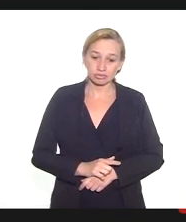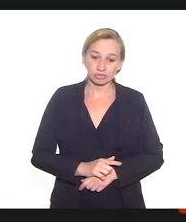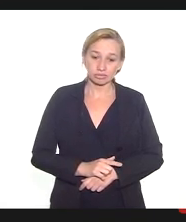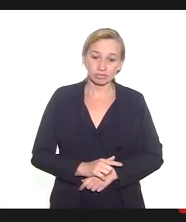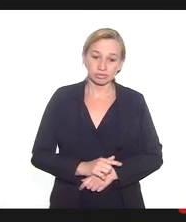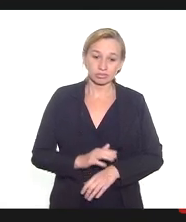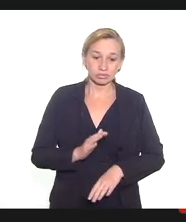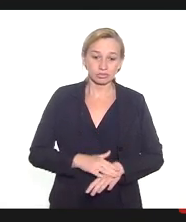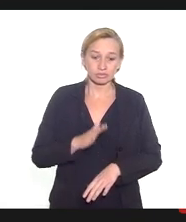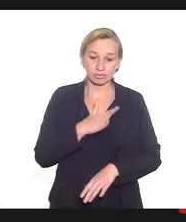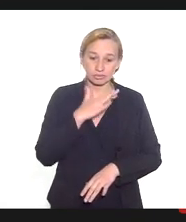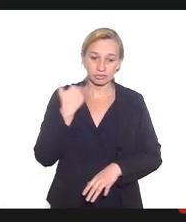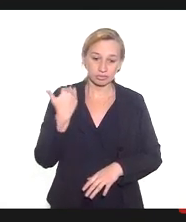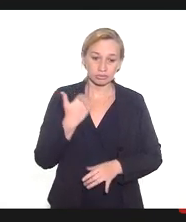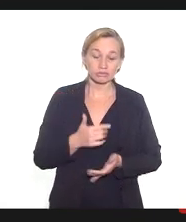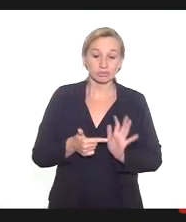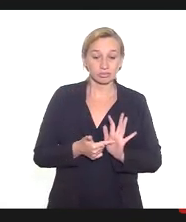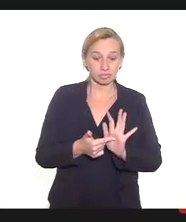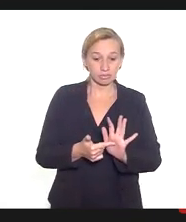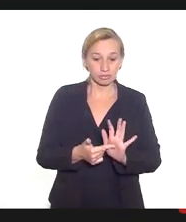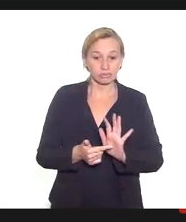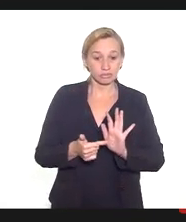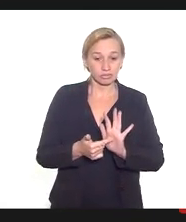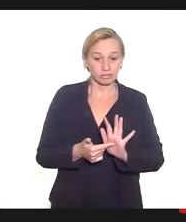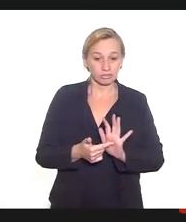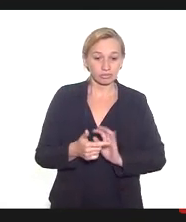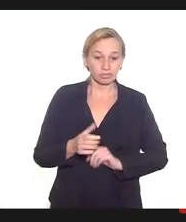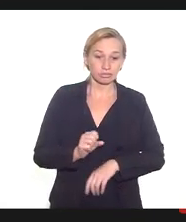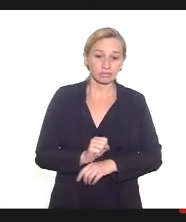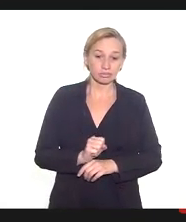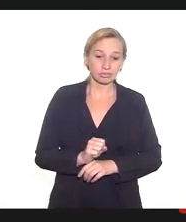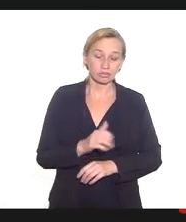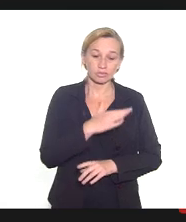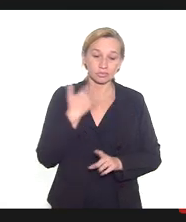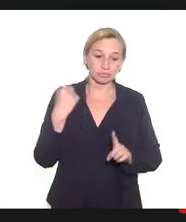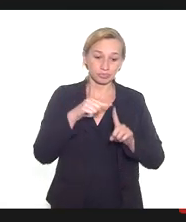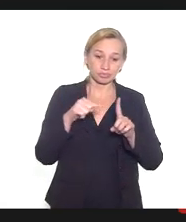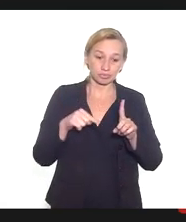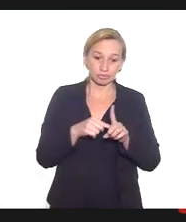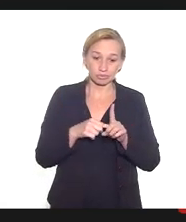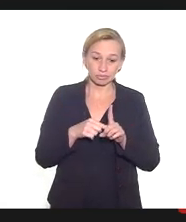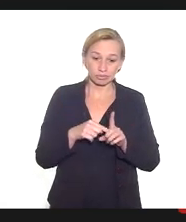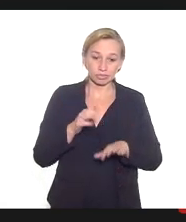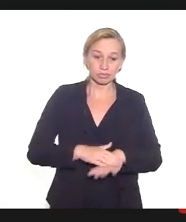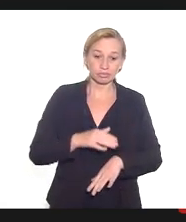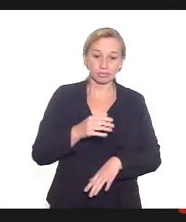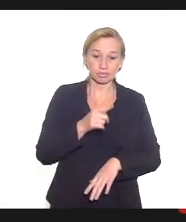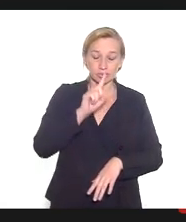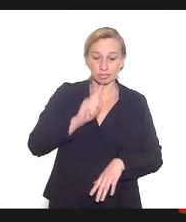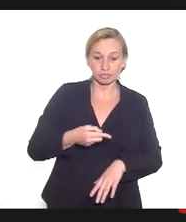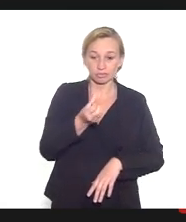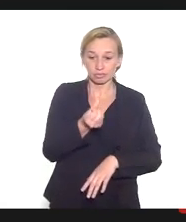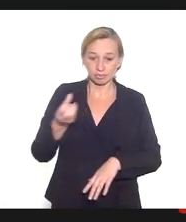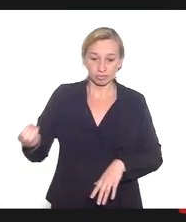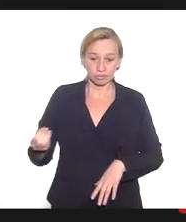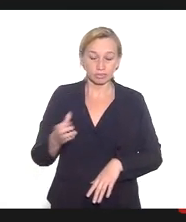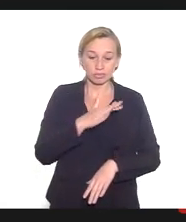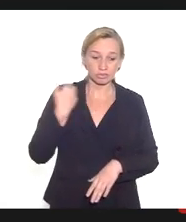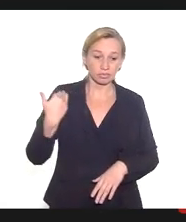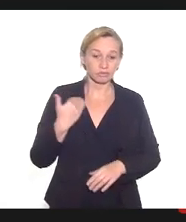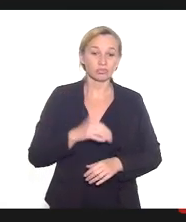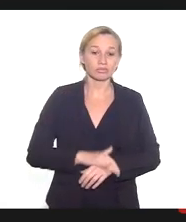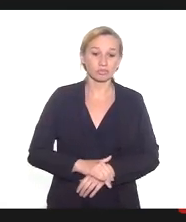e esses casos é levam a mortalidade materna para mais de 1.600 mortas a nossa razão de